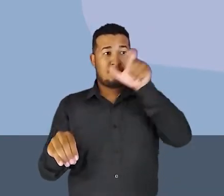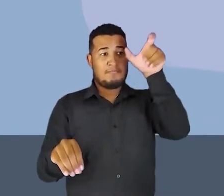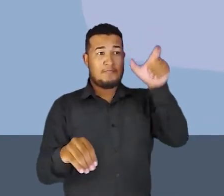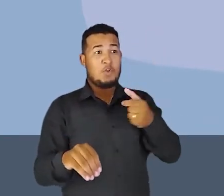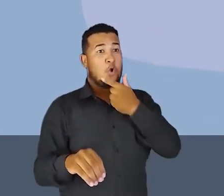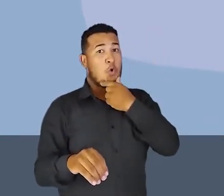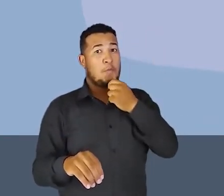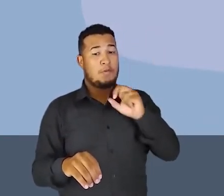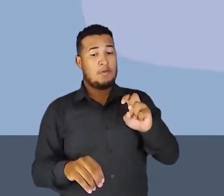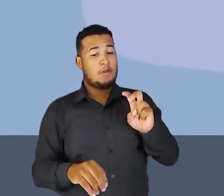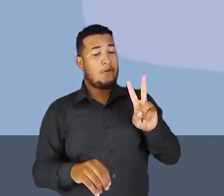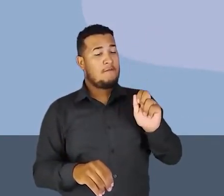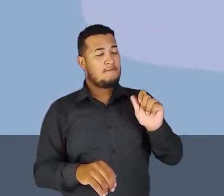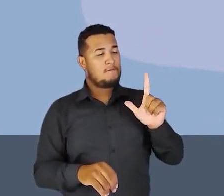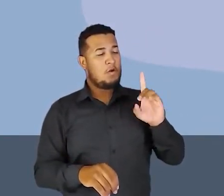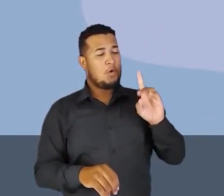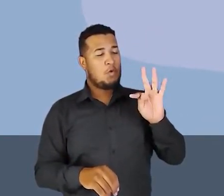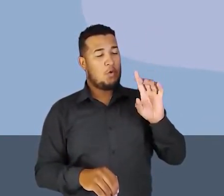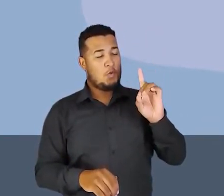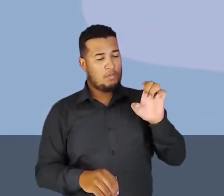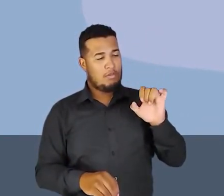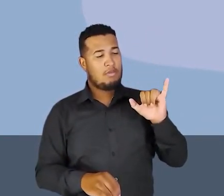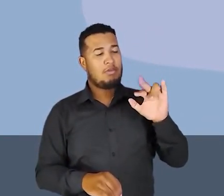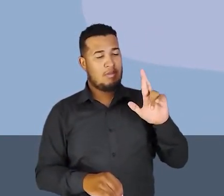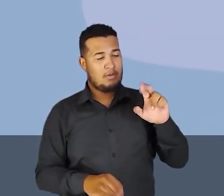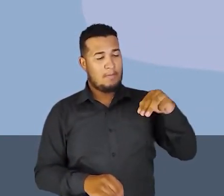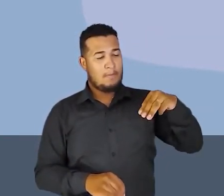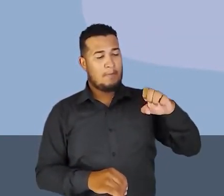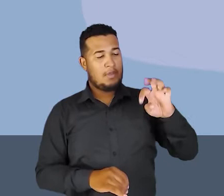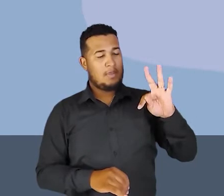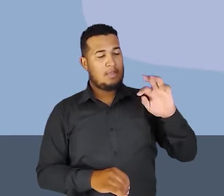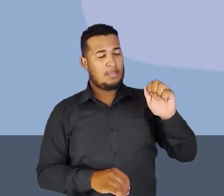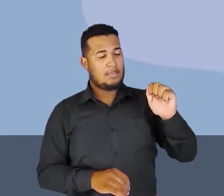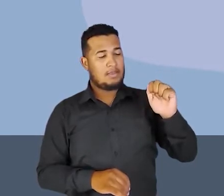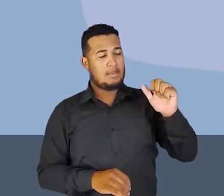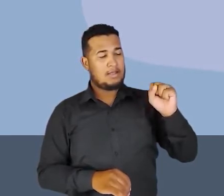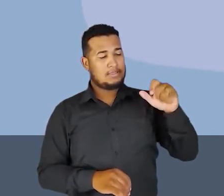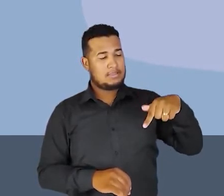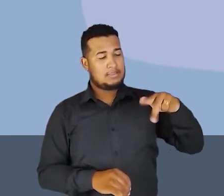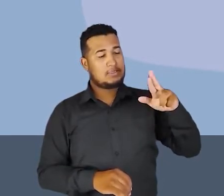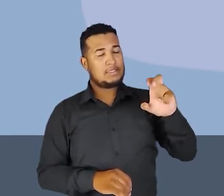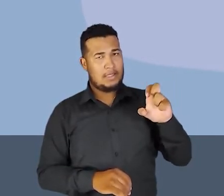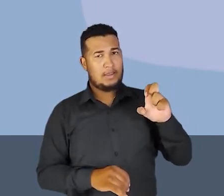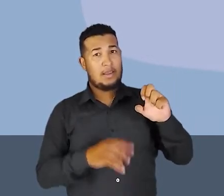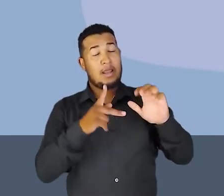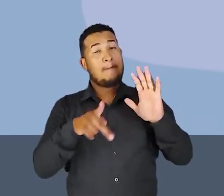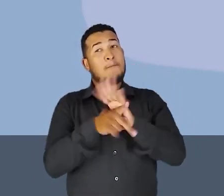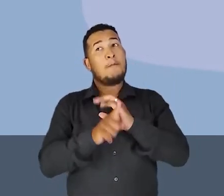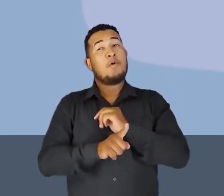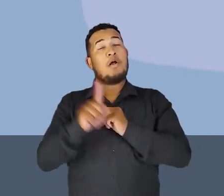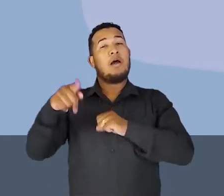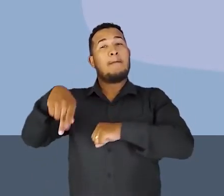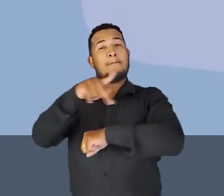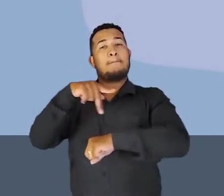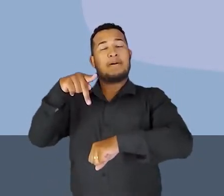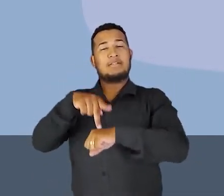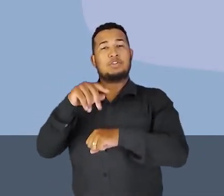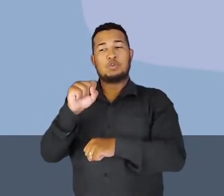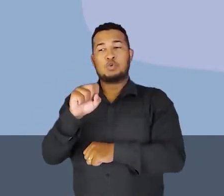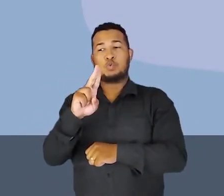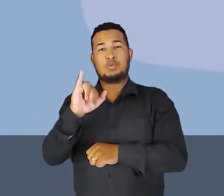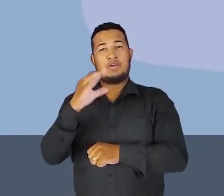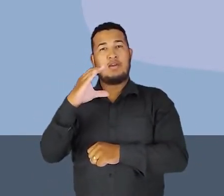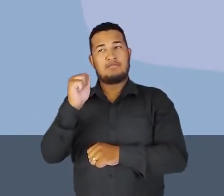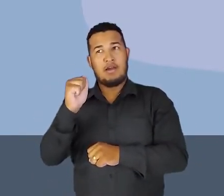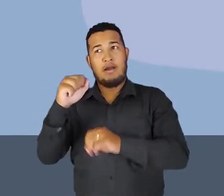chamado Walter Smetak. O Smetak, ele era suíço, mas radicou na Bahia desde muito novo e passou a